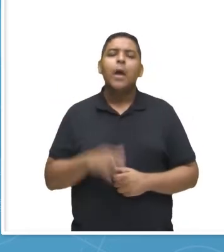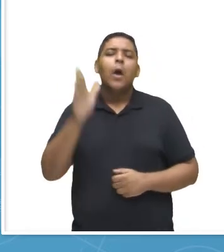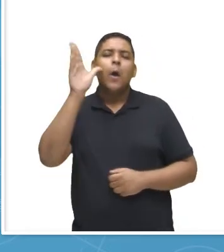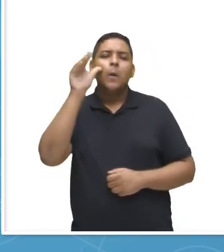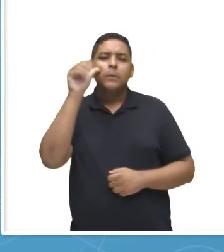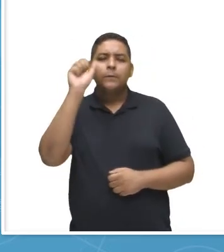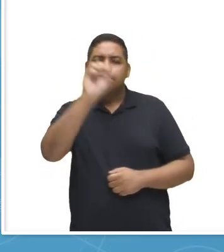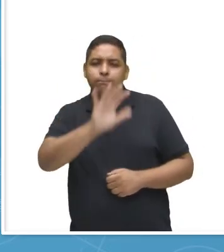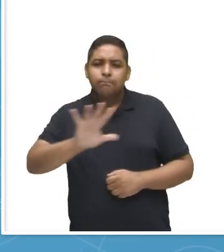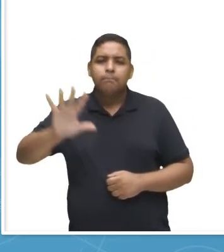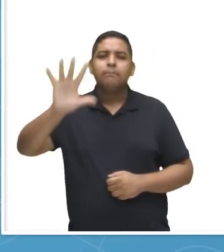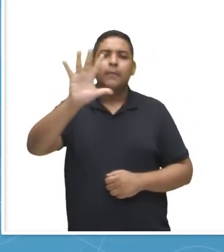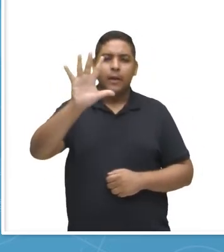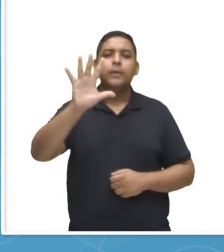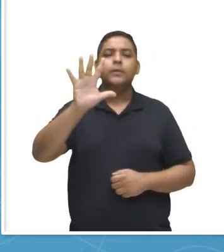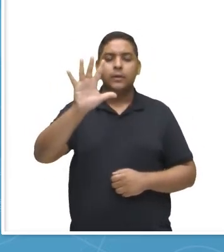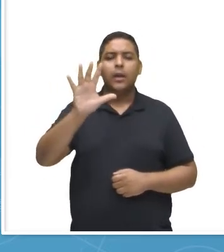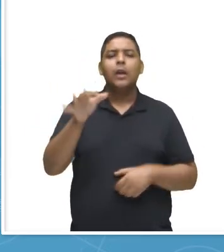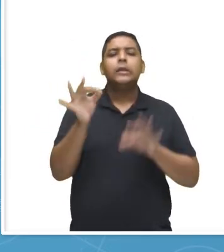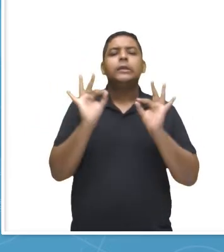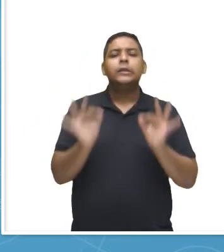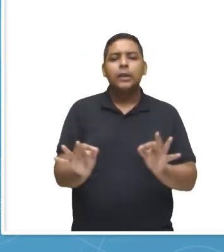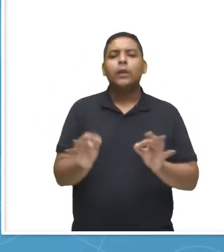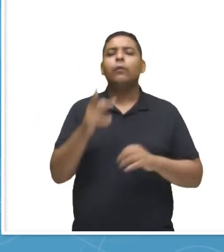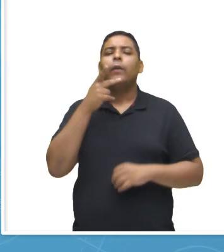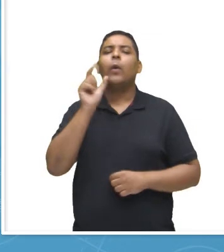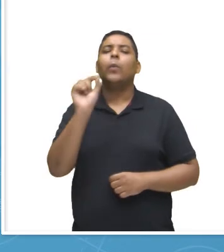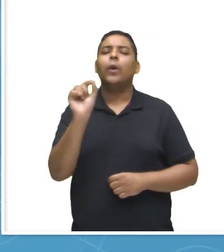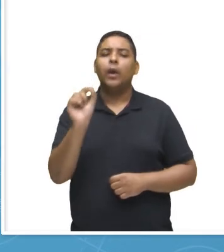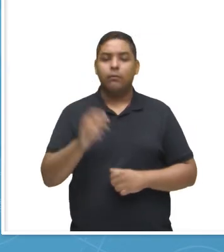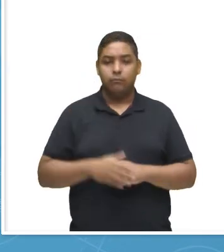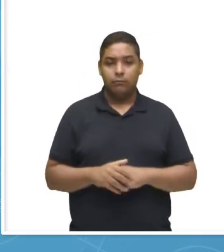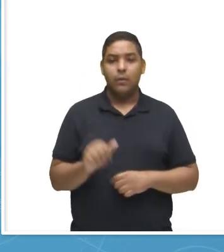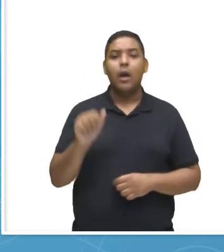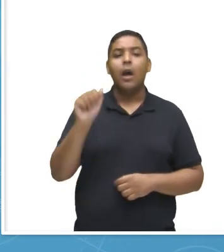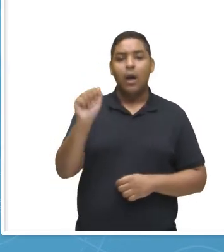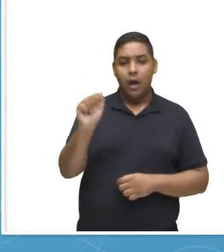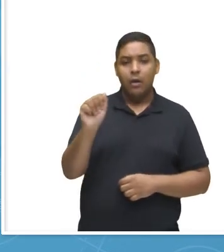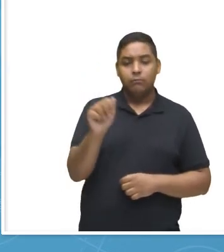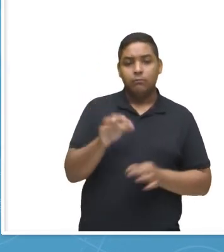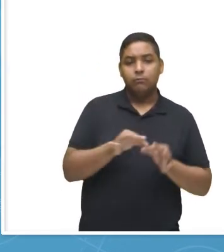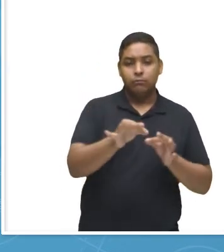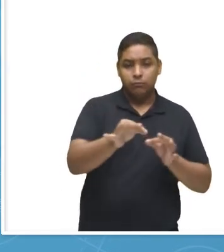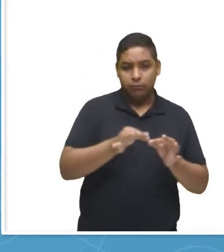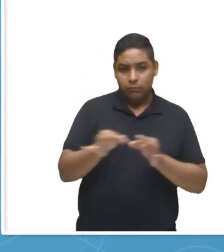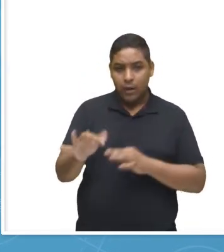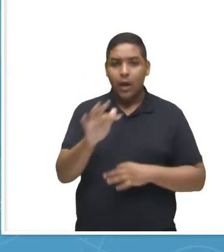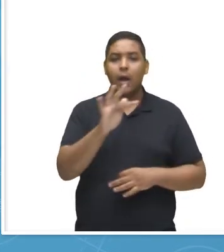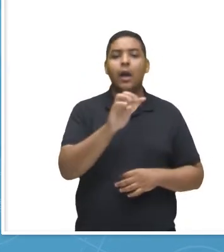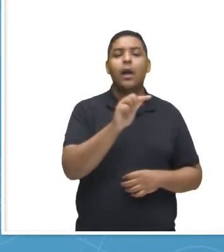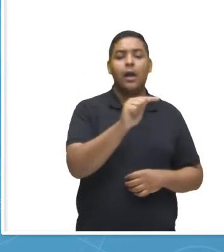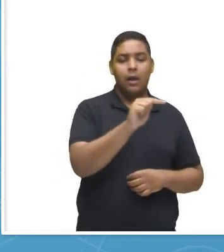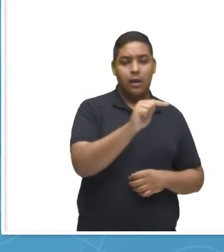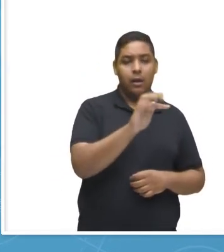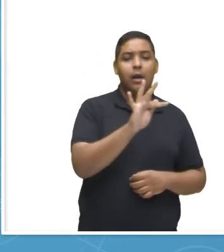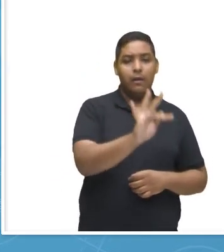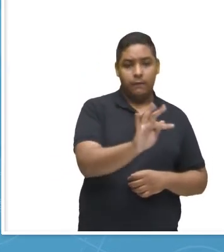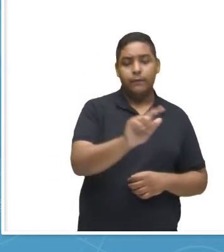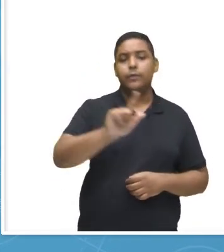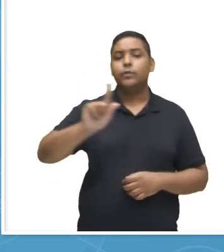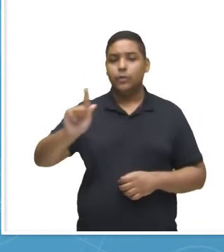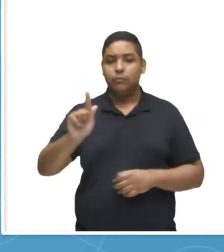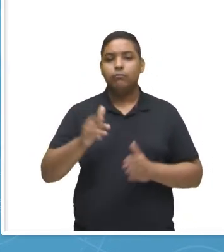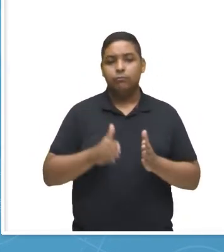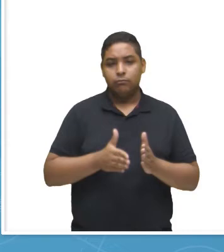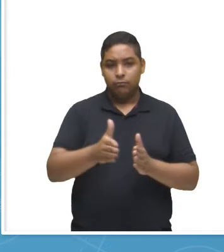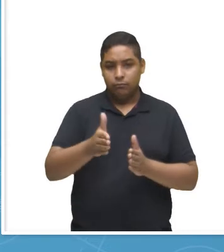Observando a imagem a seguir, é correto afirmar que: letra A, as retas F e G são paralelas. Letra B,